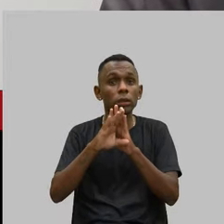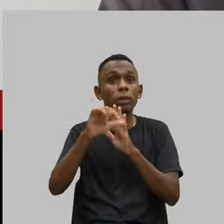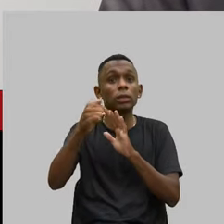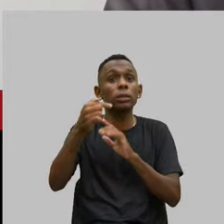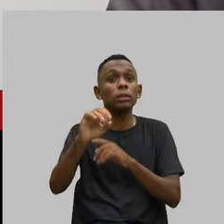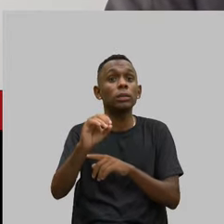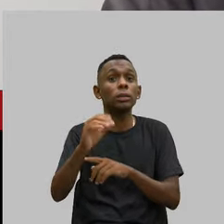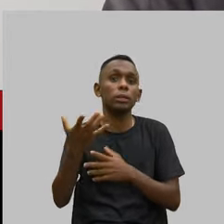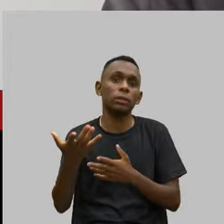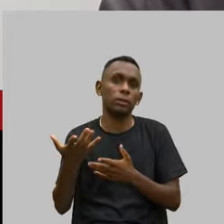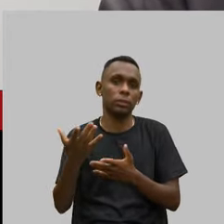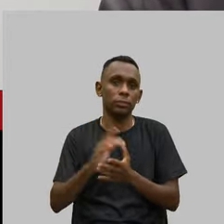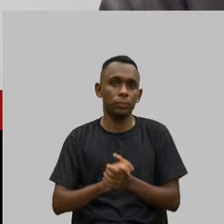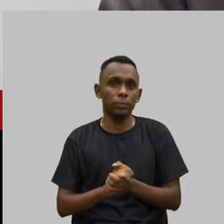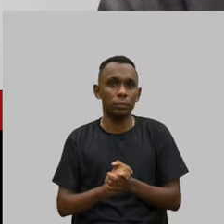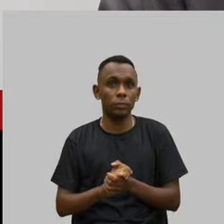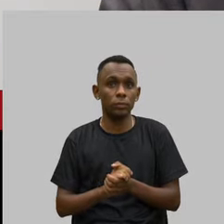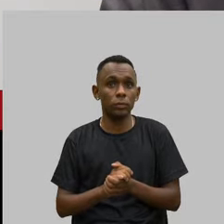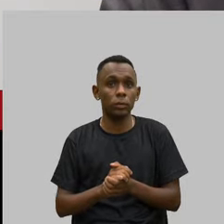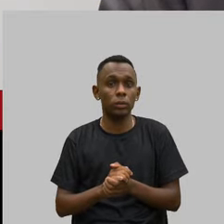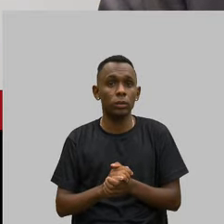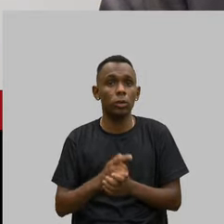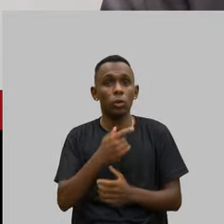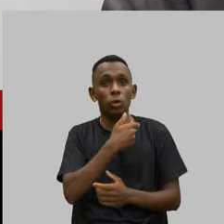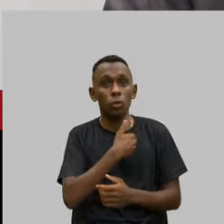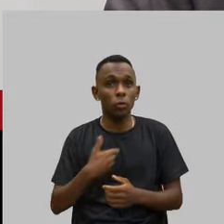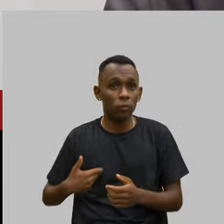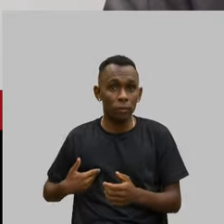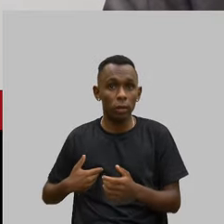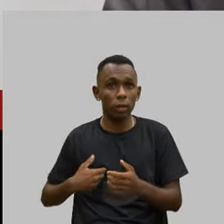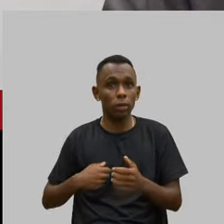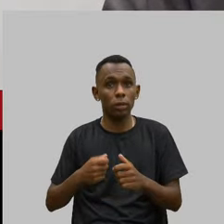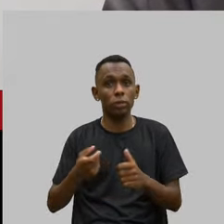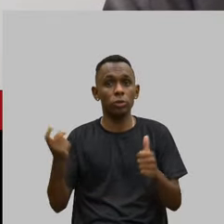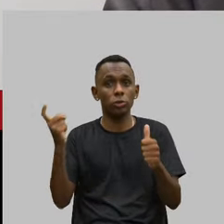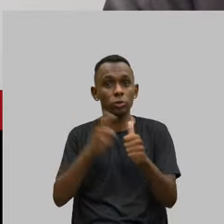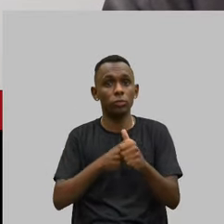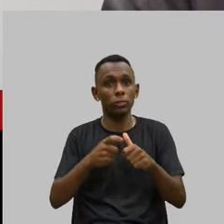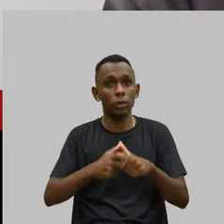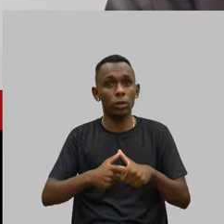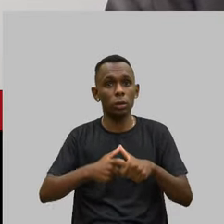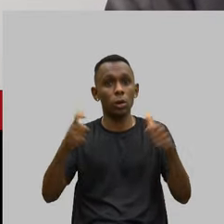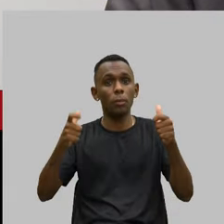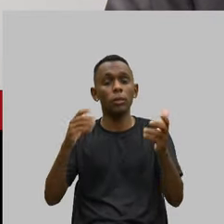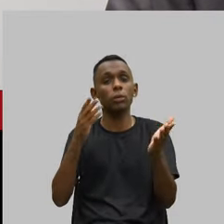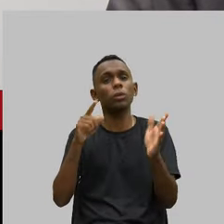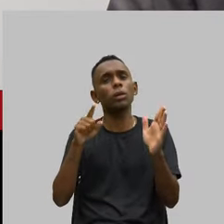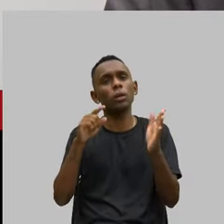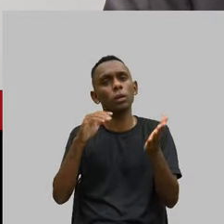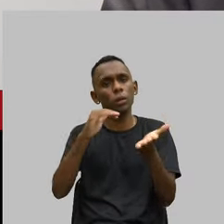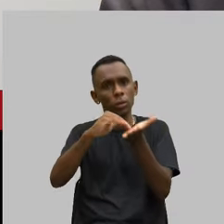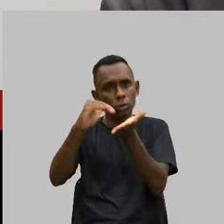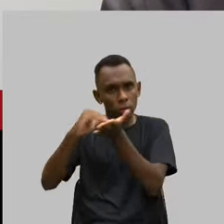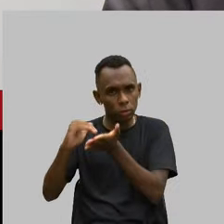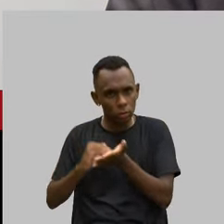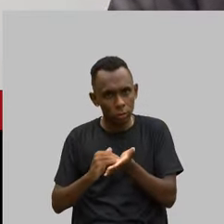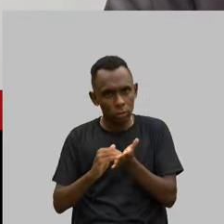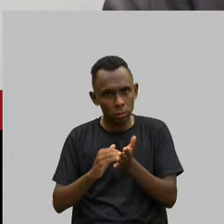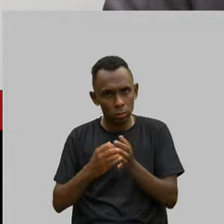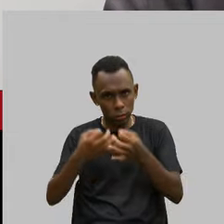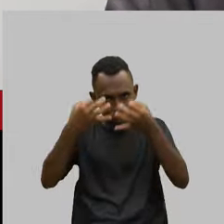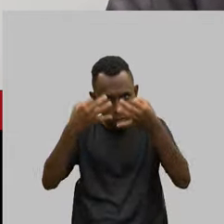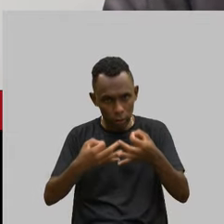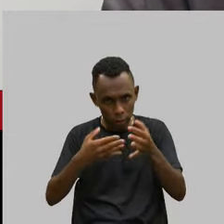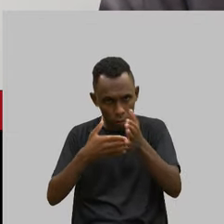governo o governo aumenta a dívida e diz que Minas está nos trilhos secretária secretário Minas tá nos trilhos